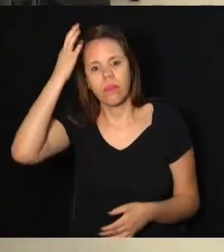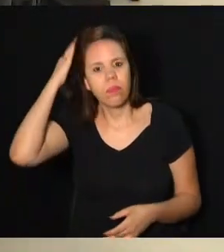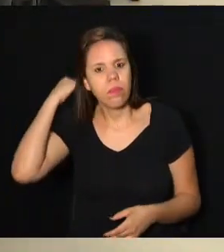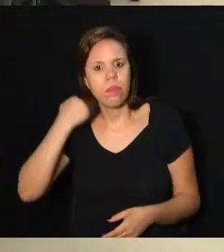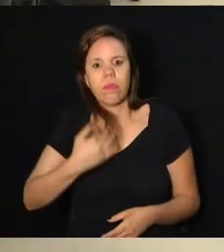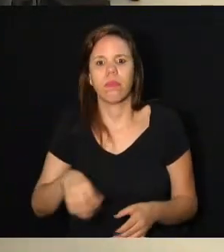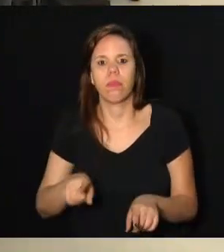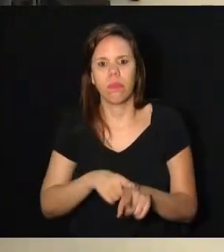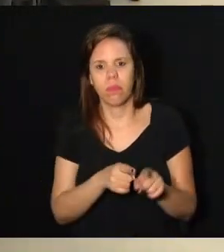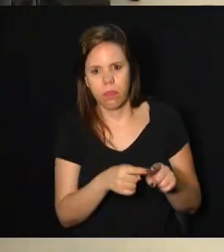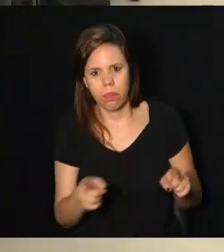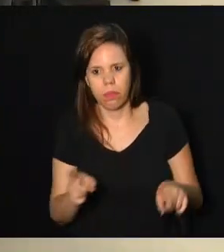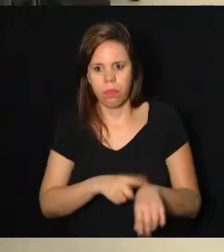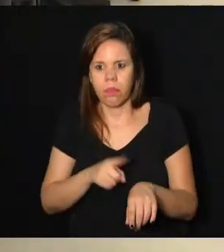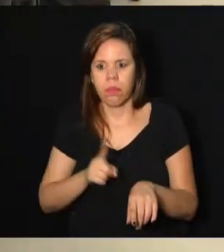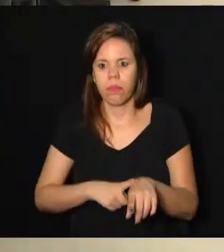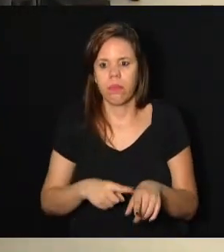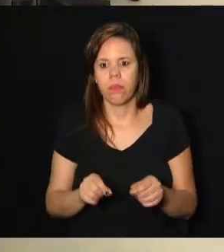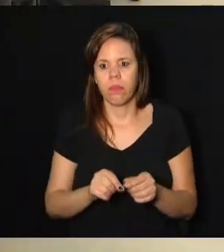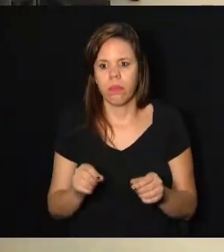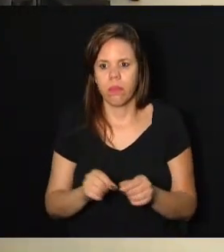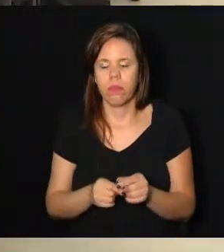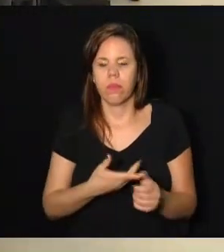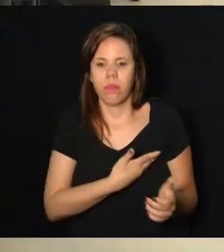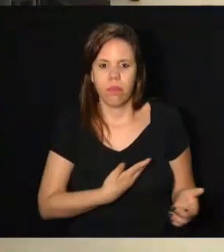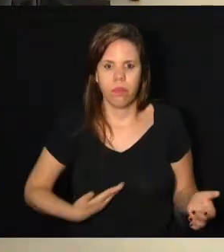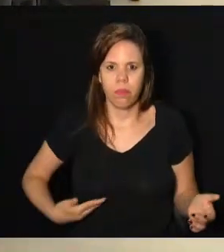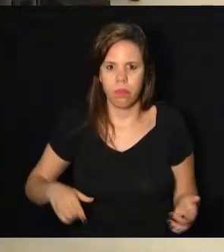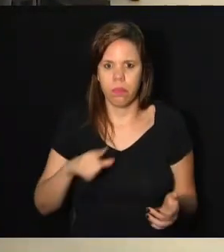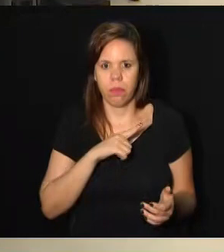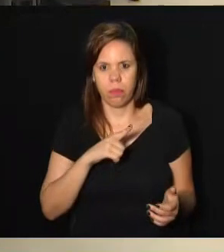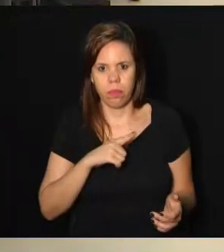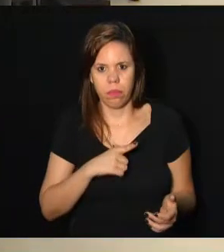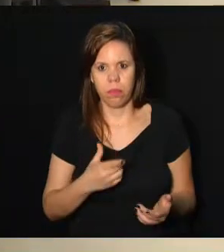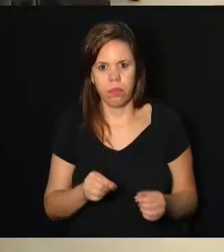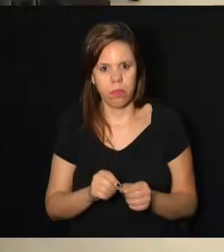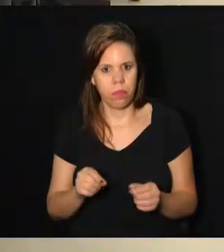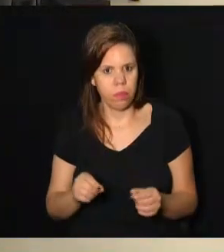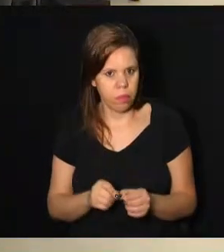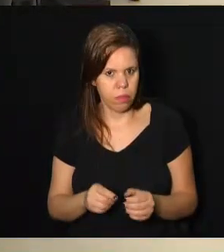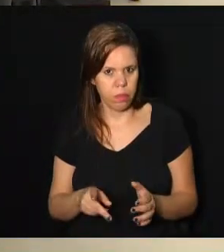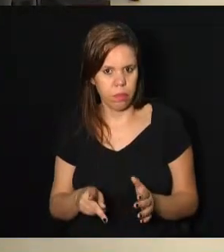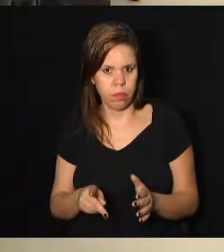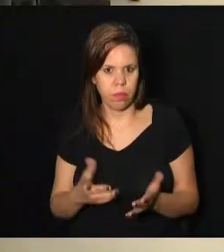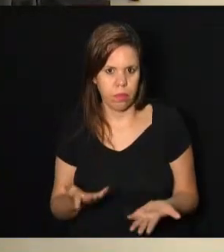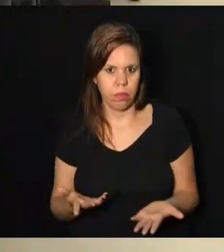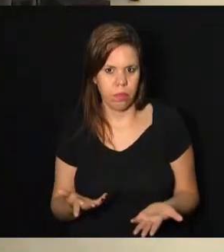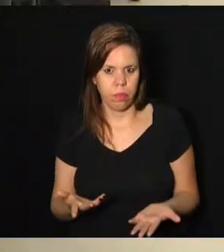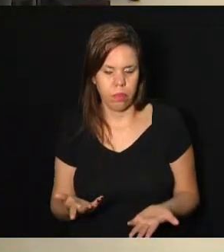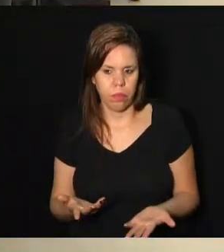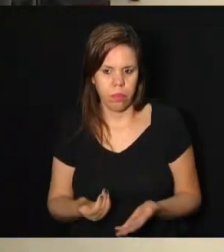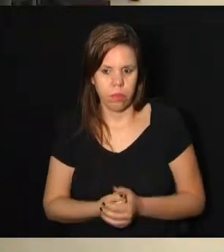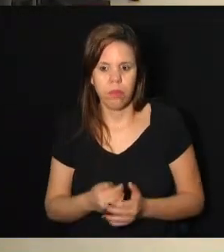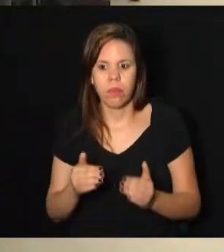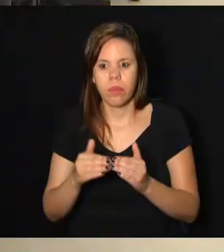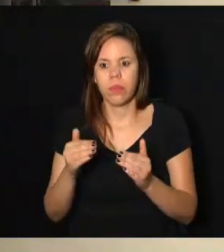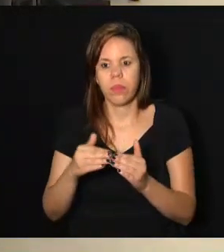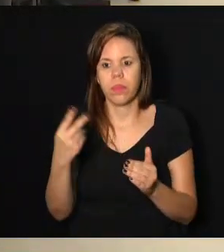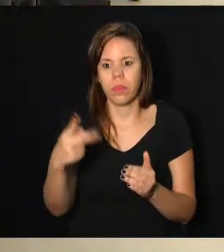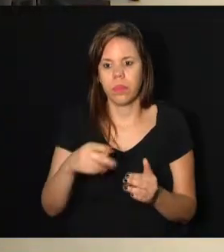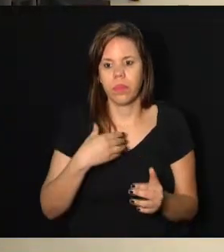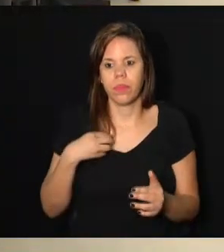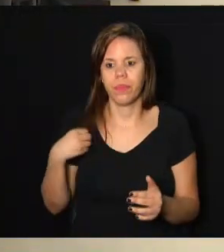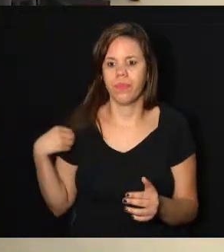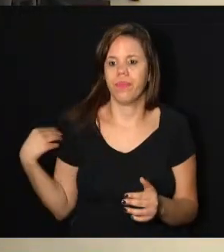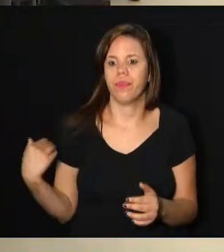tempo, naquela posição específica, o governo tinha... Naquela posição específica, eu concordo com a senhora que